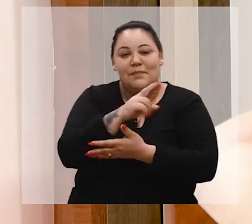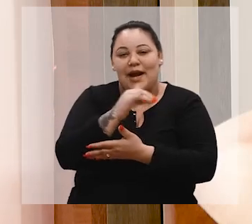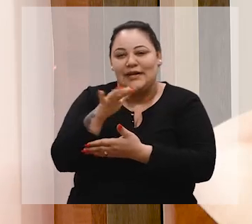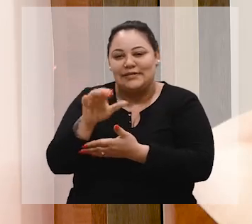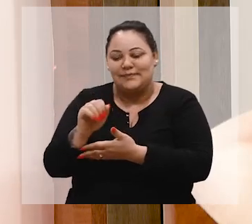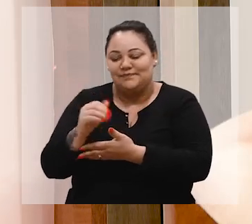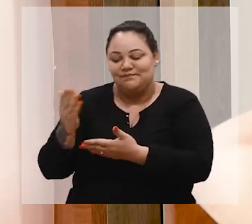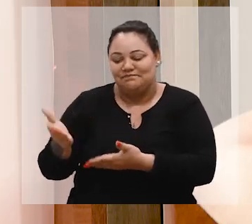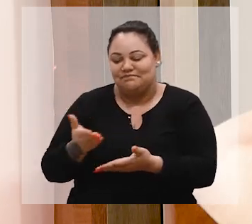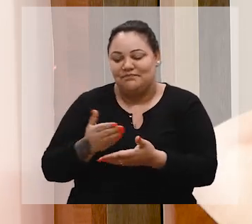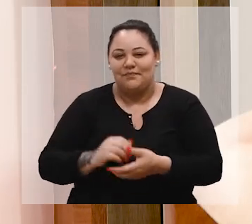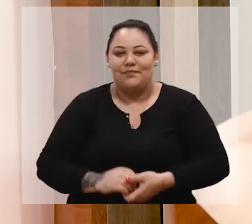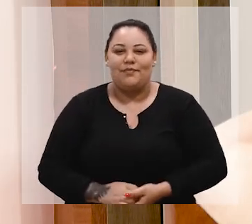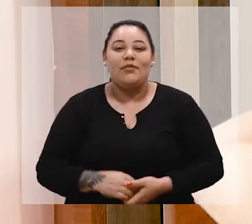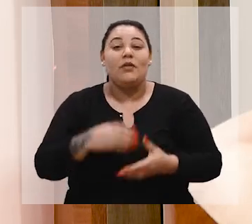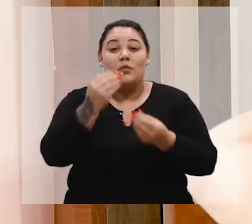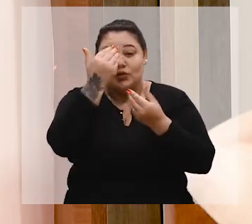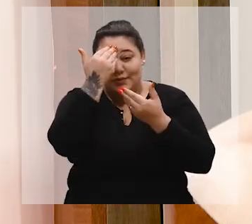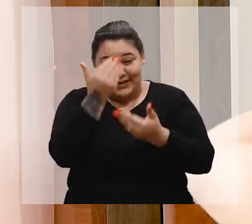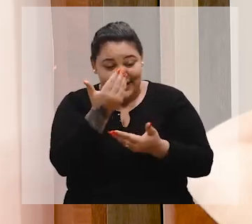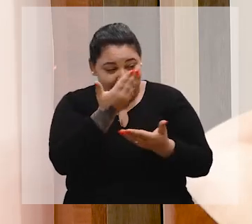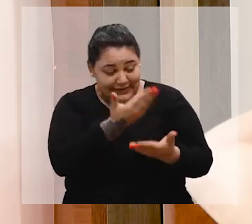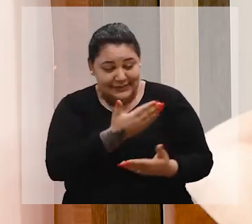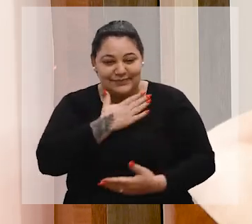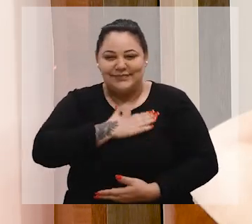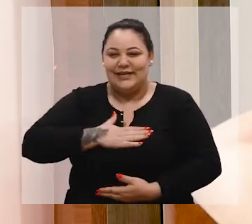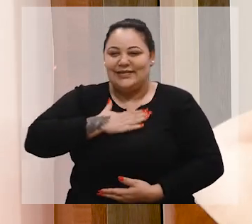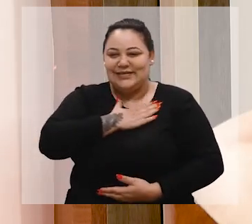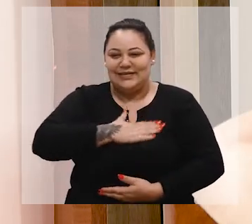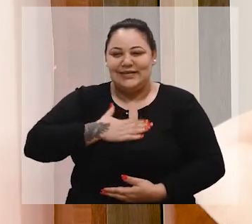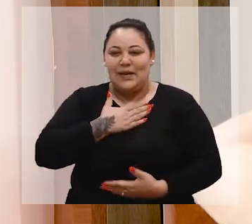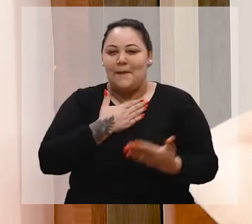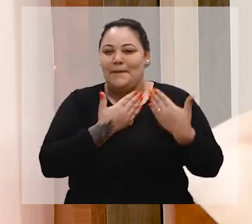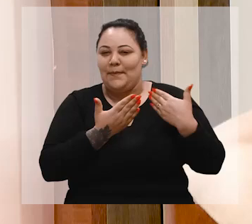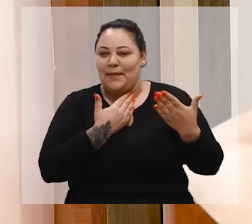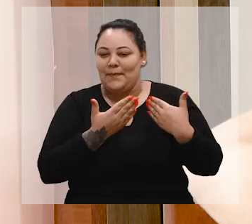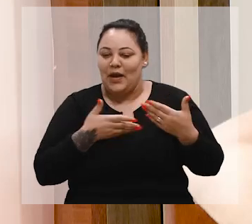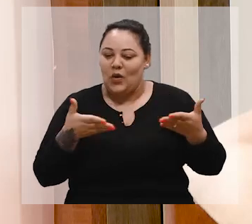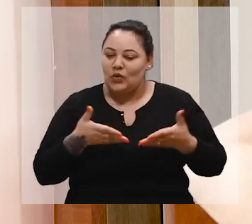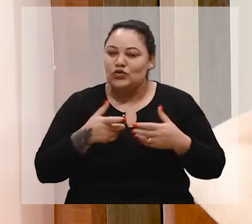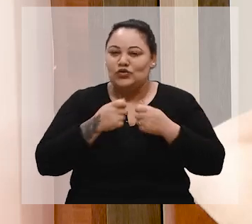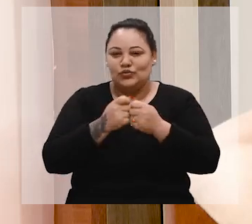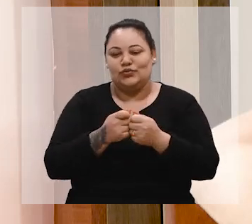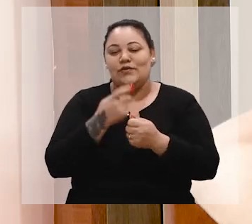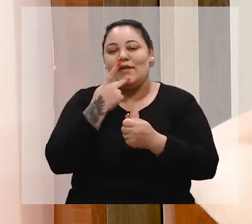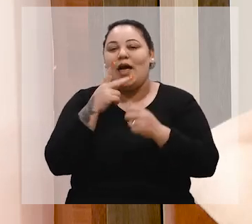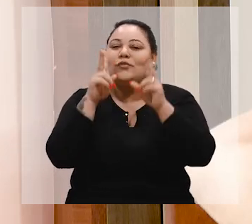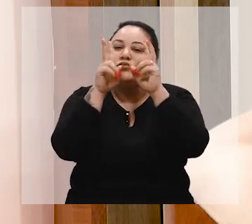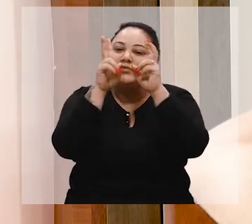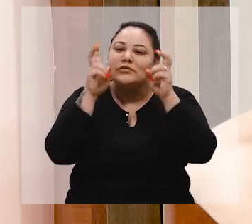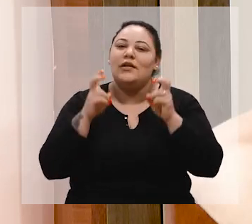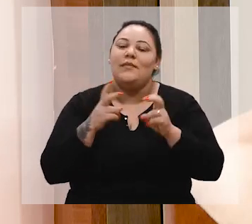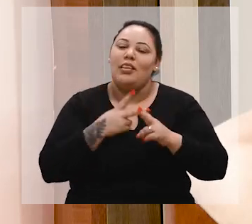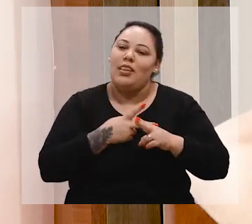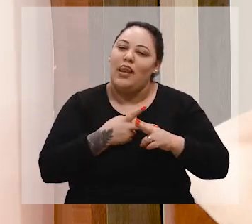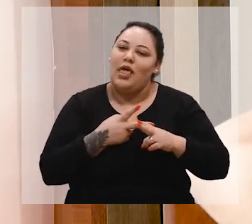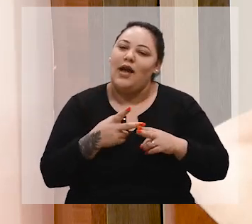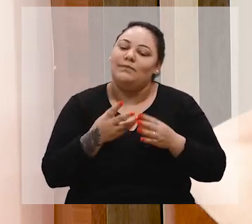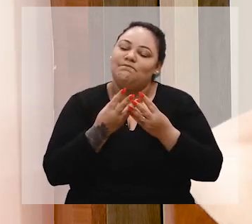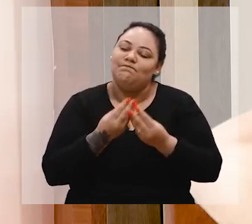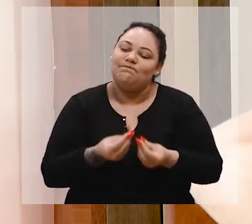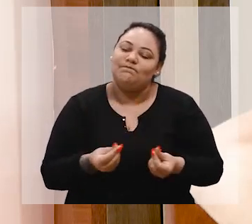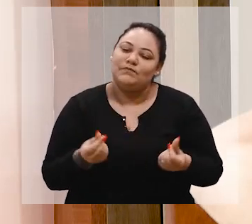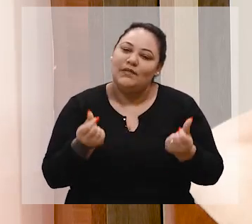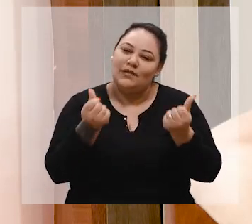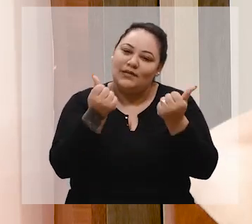honra tê-la conosco aqui. Muito obrigada, Fábio. Um prazer estar aqui conversando com vocês e de um tema tão sensível, né? E que a